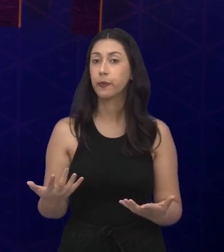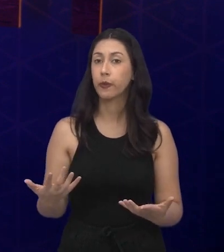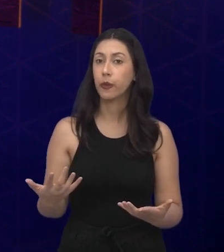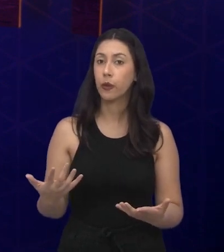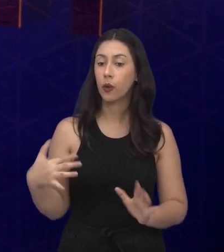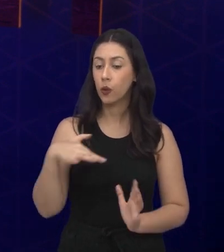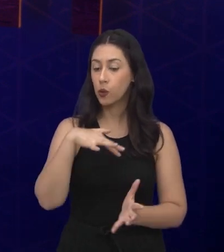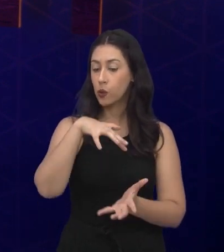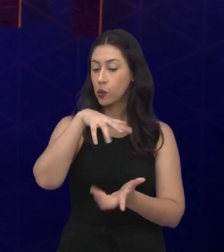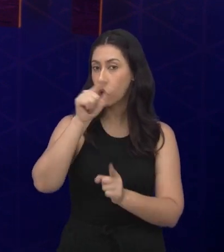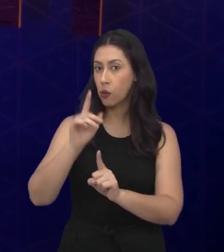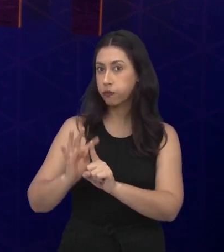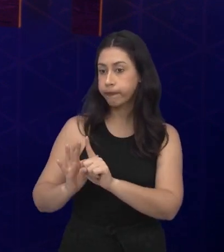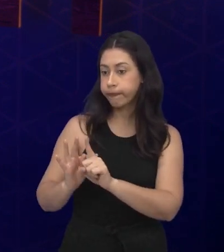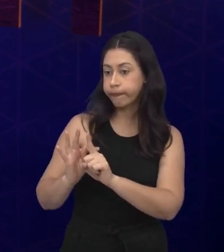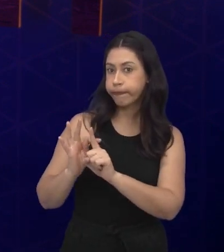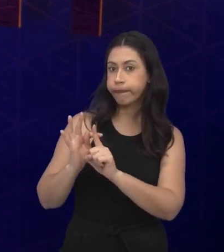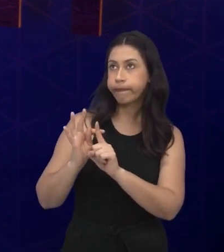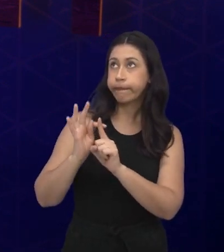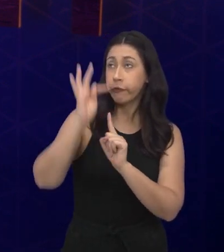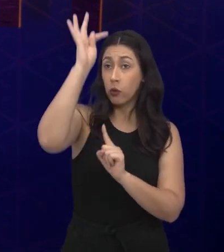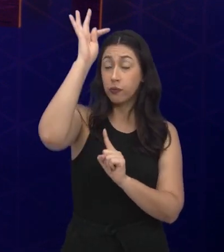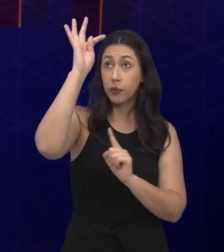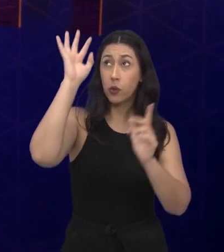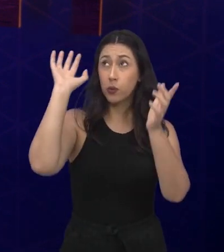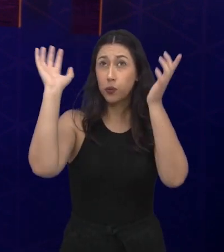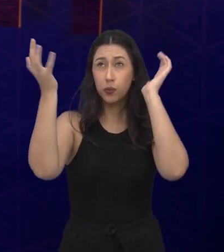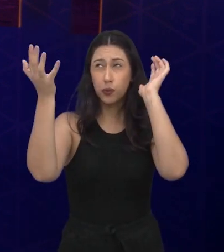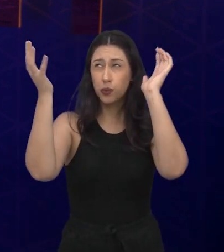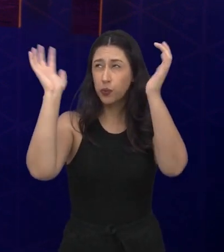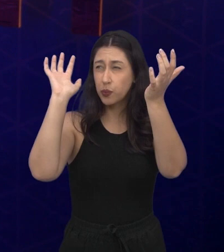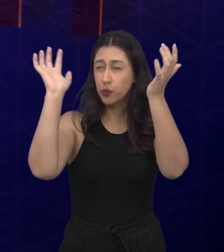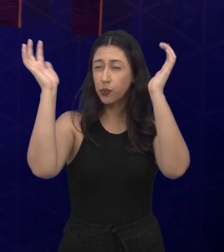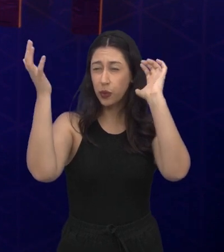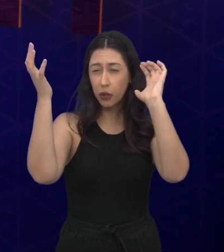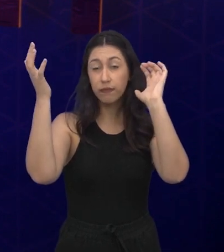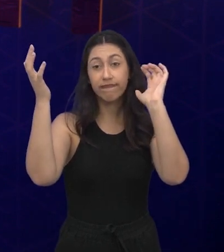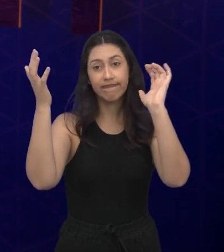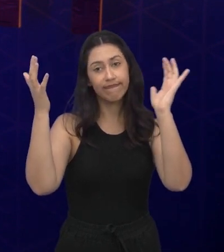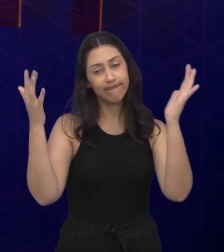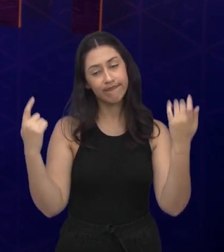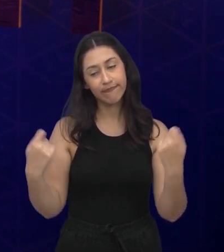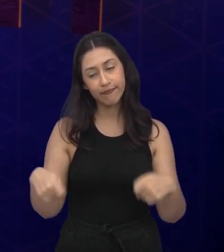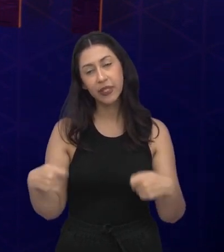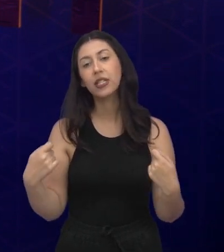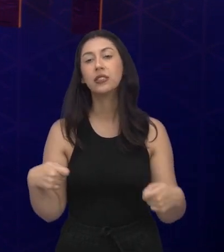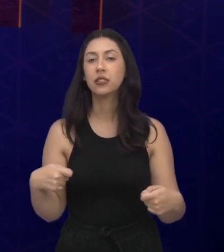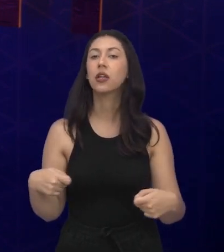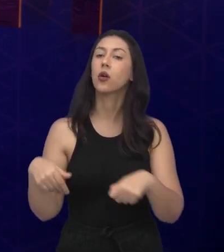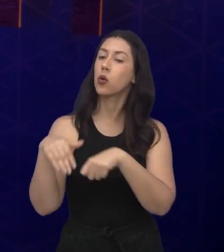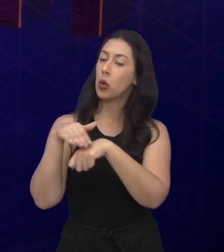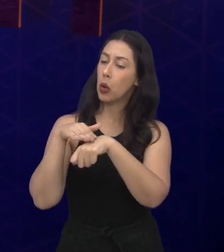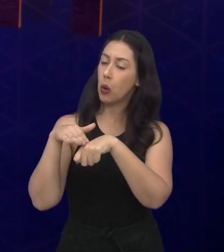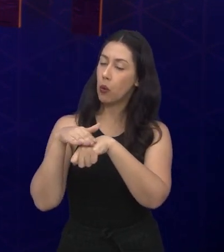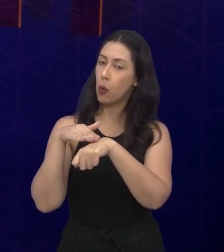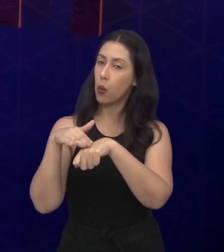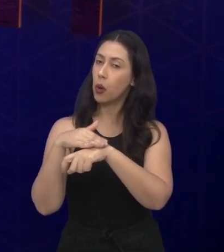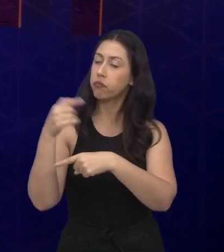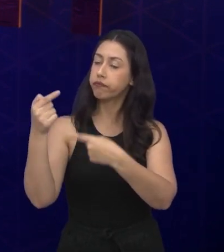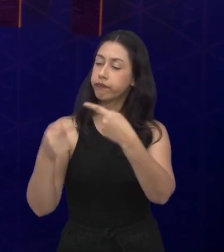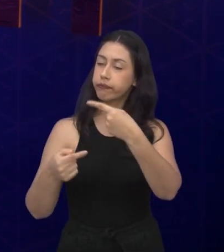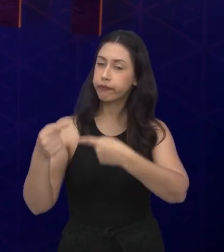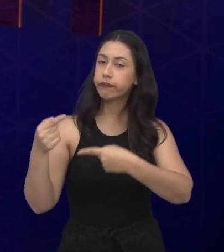ebulição global, né, o aquecimento global, as mudanças climáticas, ela precisa ser tratada, né,